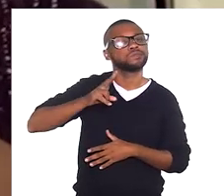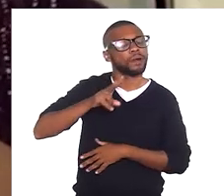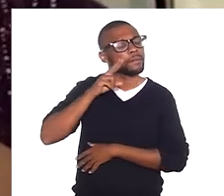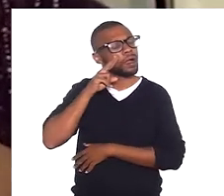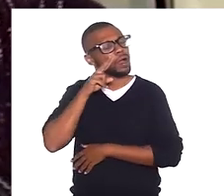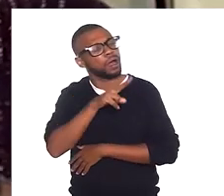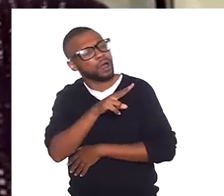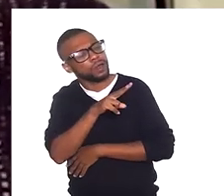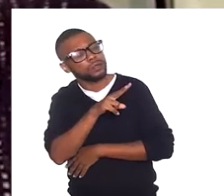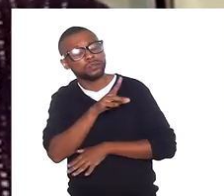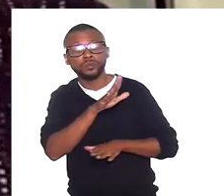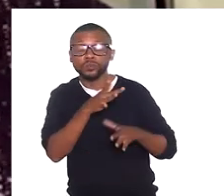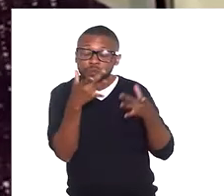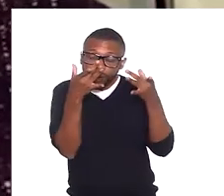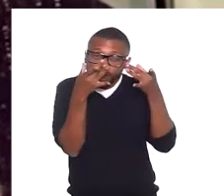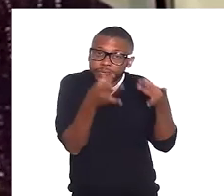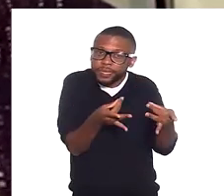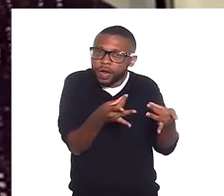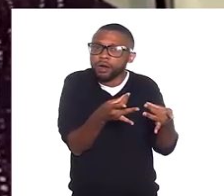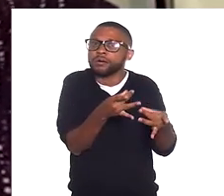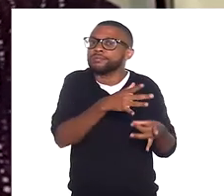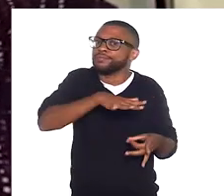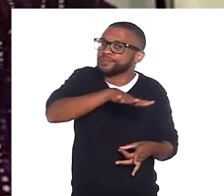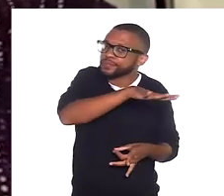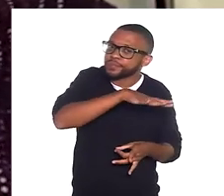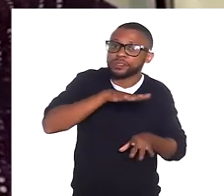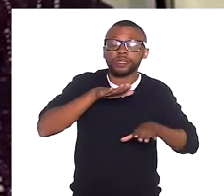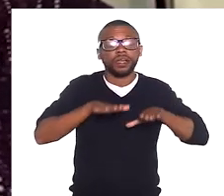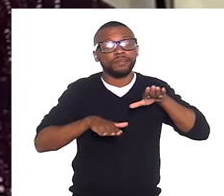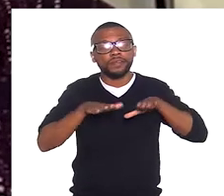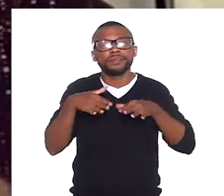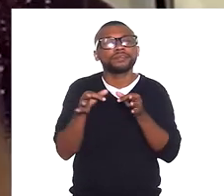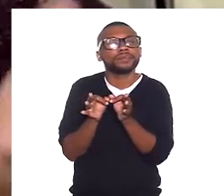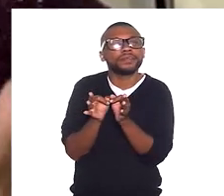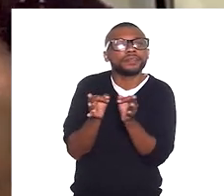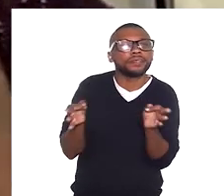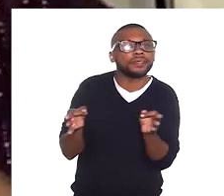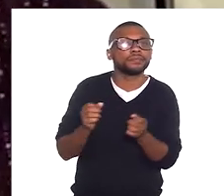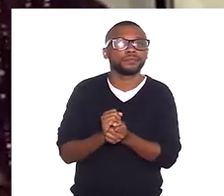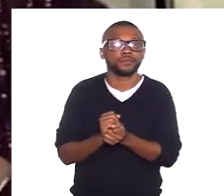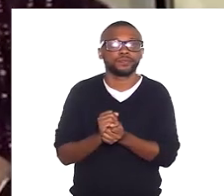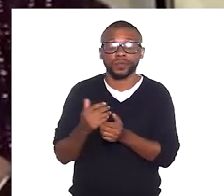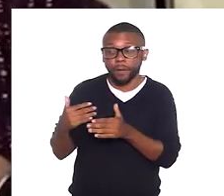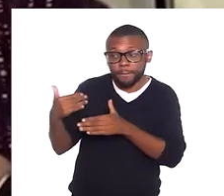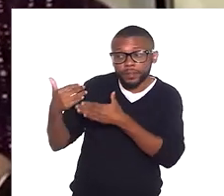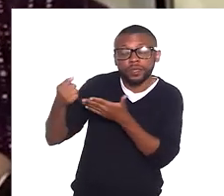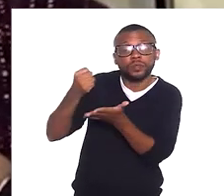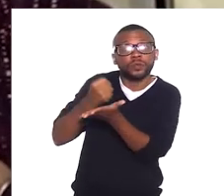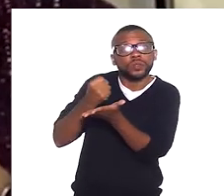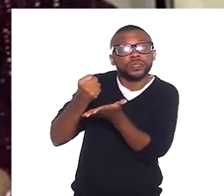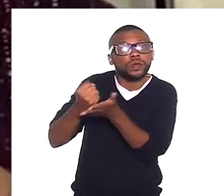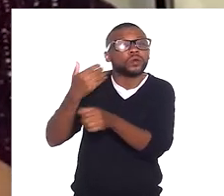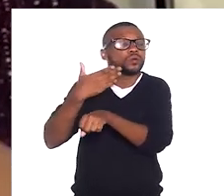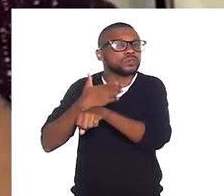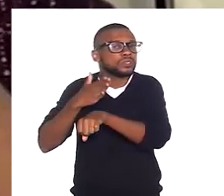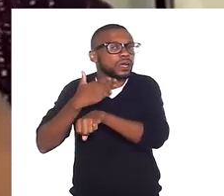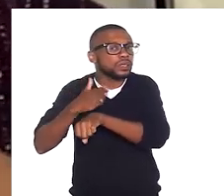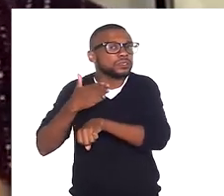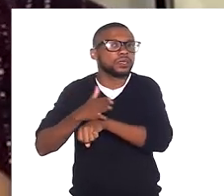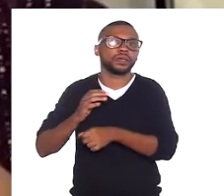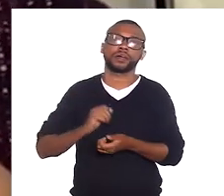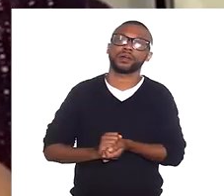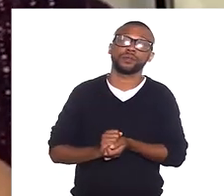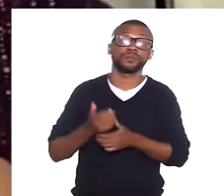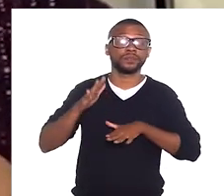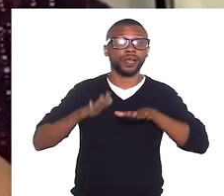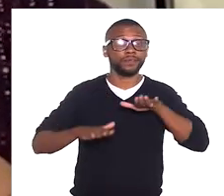sempre faço questão de olhar com muito cuidado para isso. Então, às vezes numa coisa simples, como num processo de contratação de